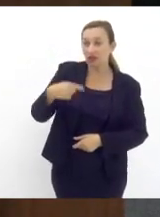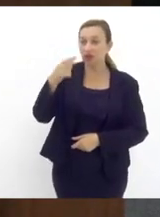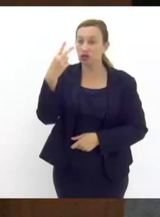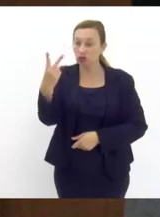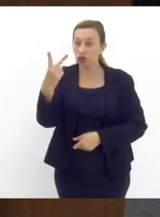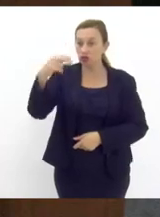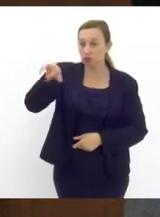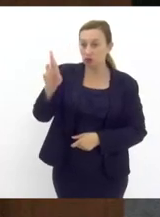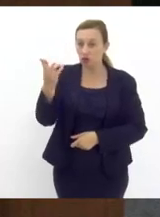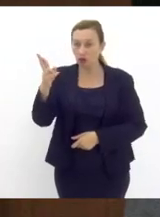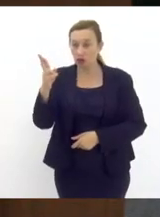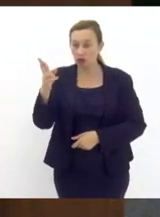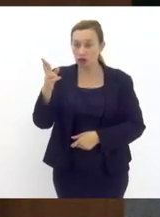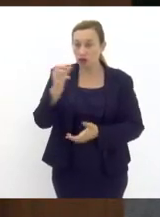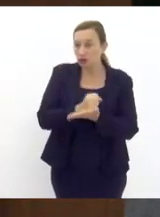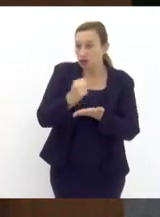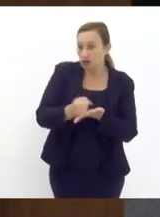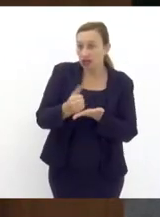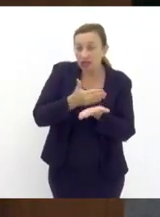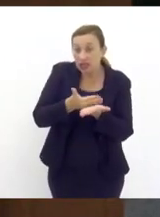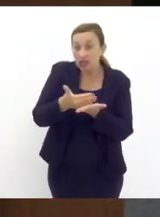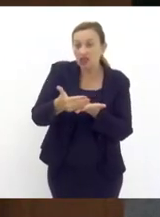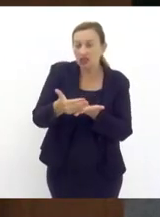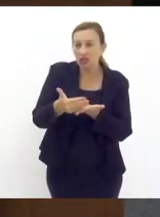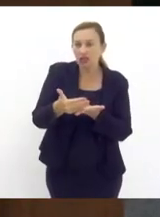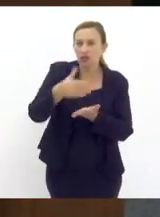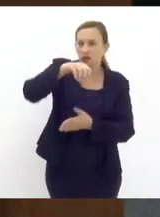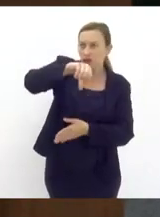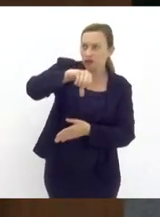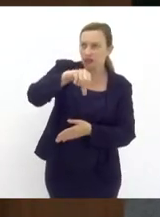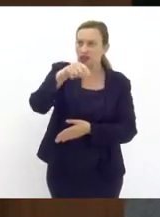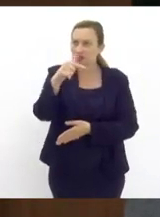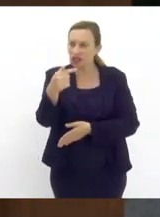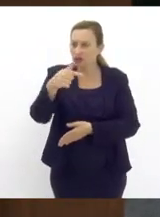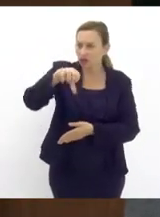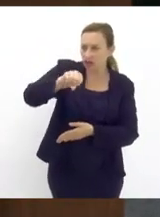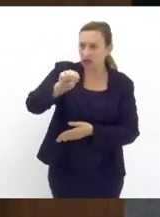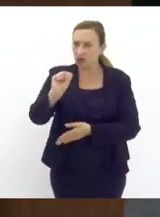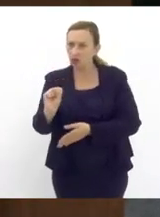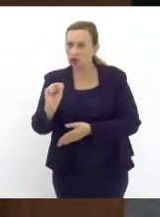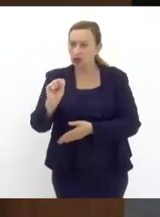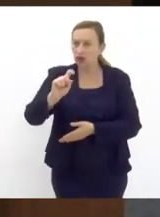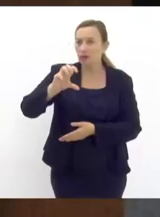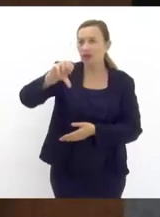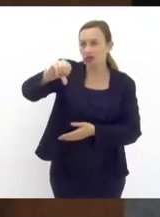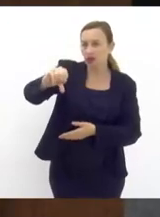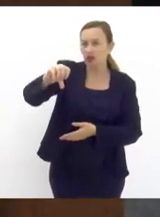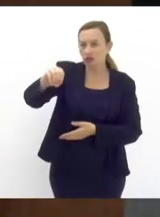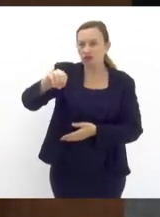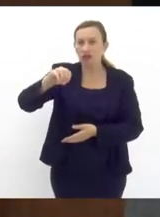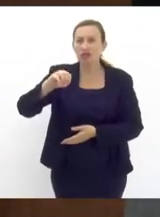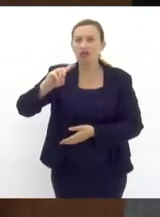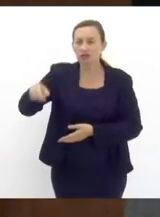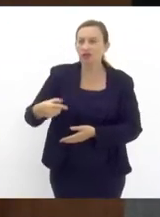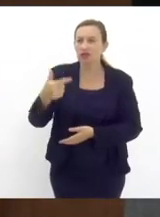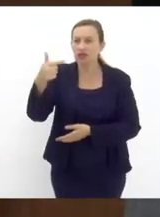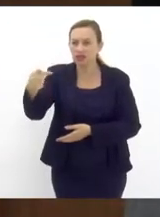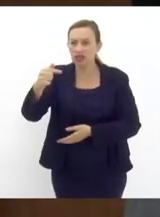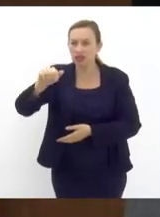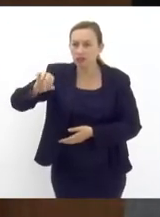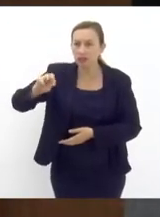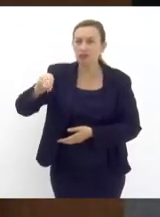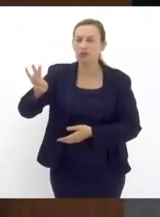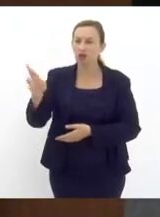do contratado Inicial ali de 97 98 Para 90,7 Bilhões como é que a gente rola